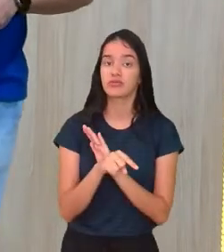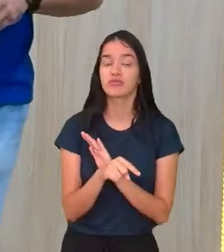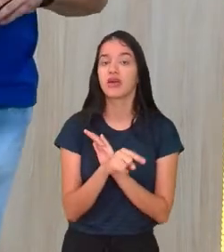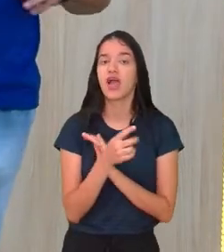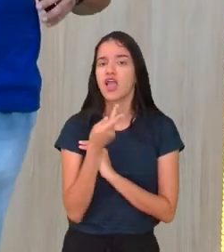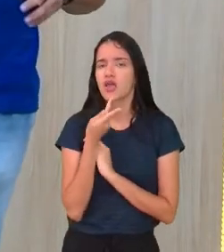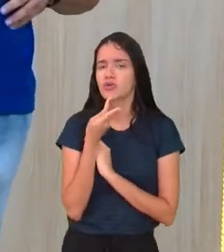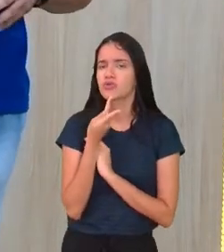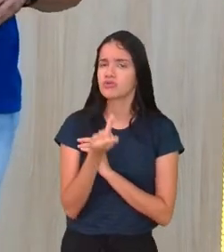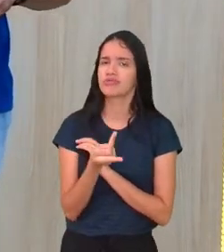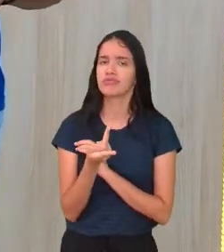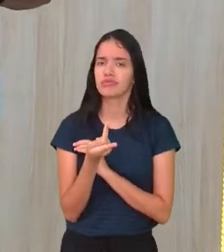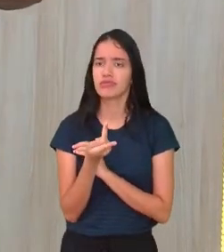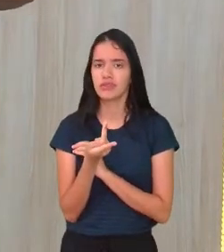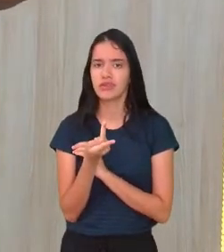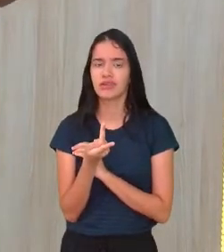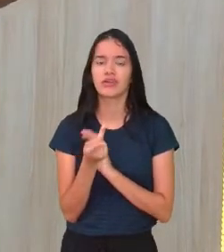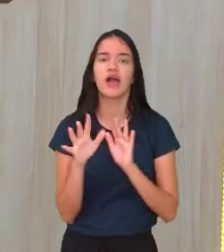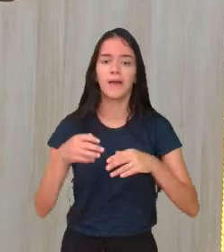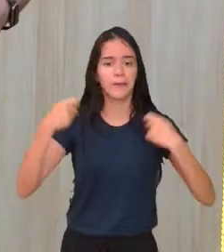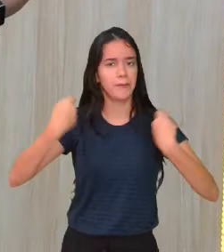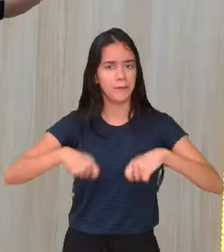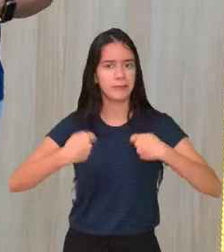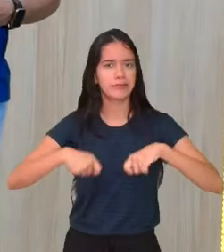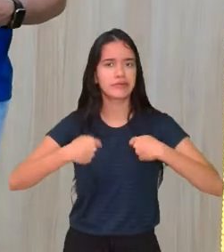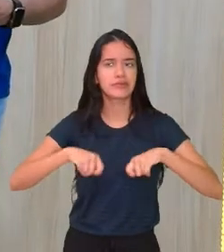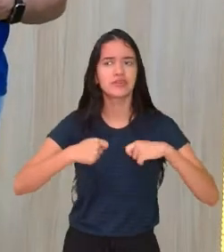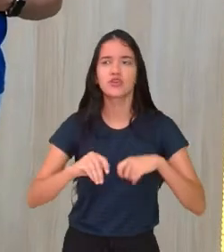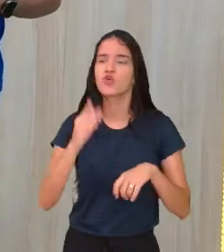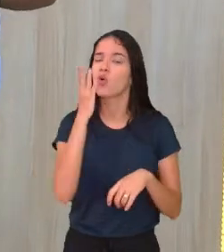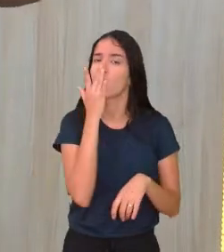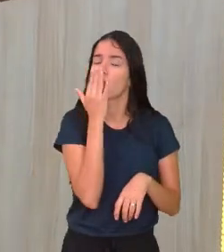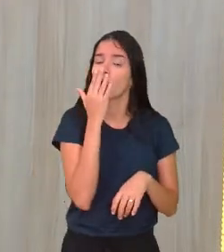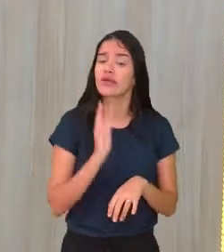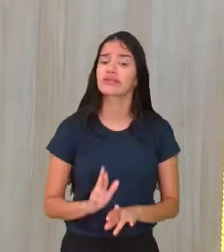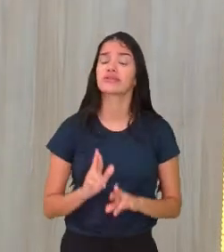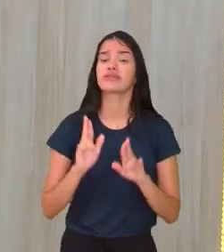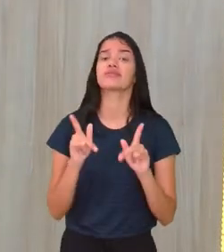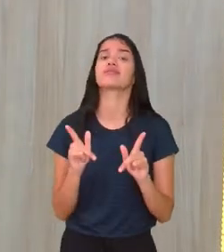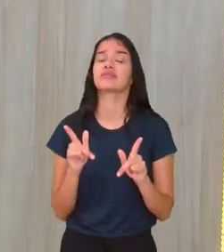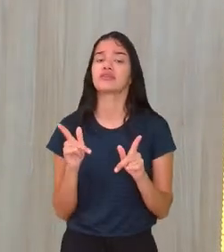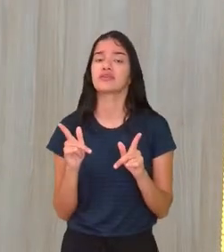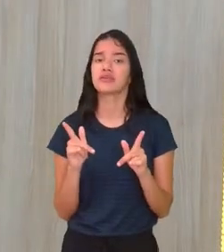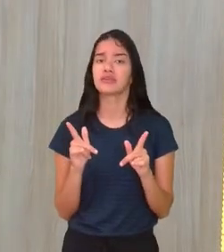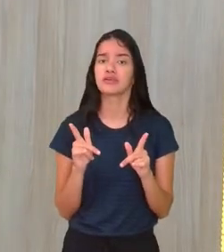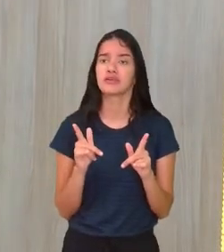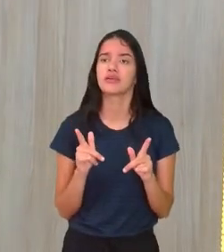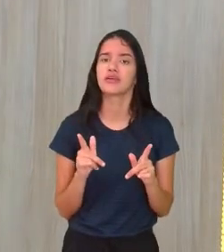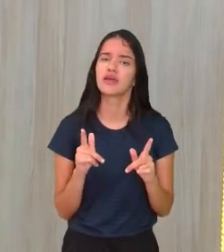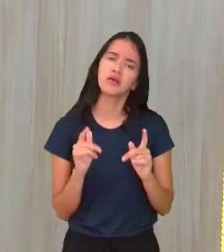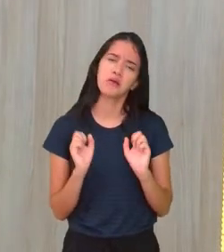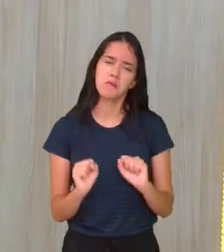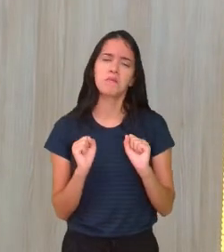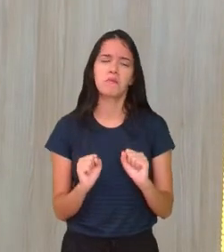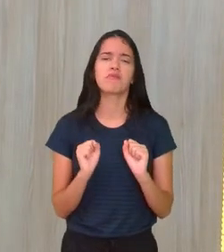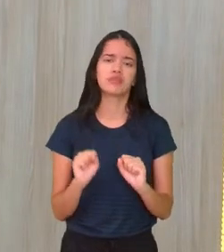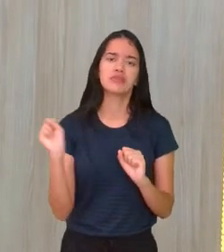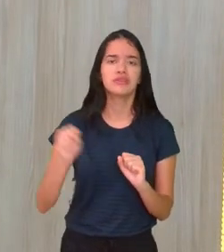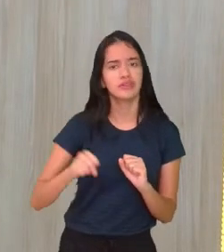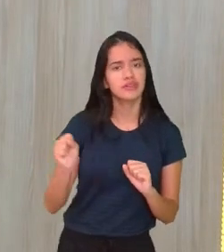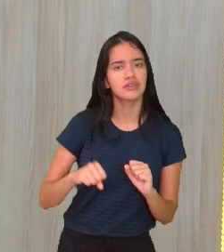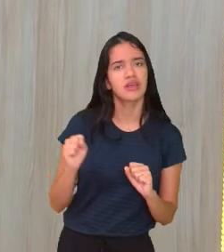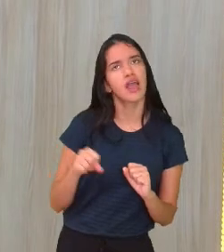não falasse que precisa ser de cores diferentes, que pode ser sim de